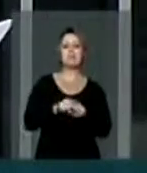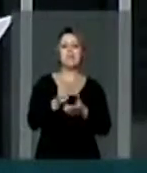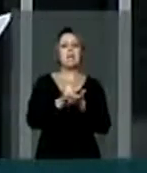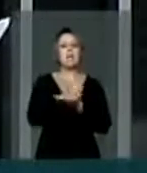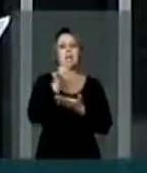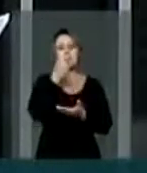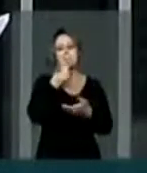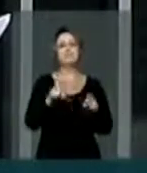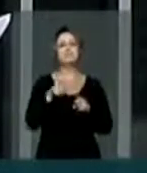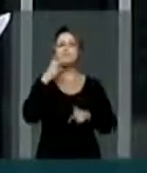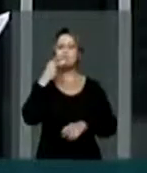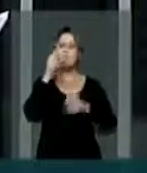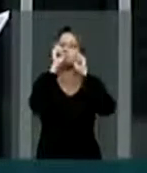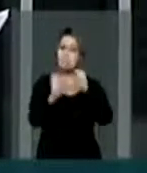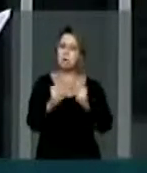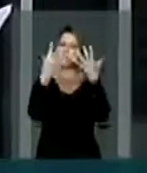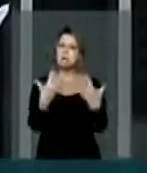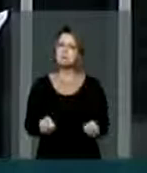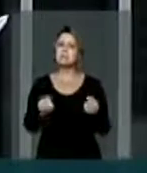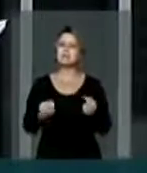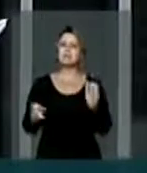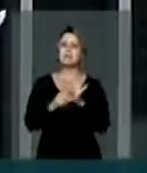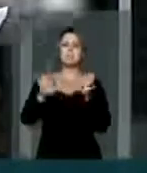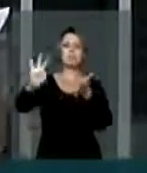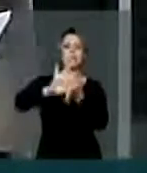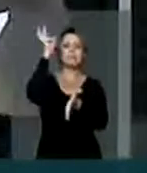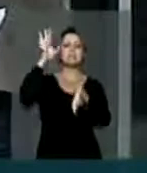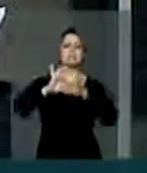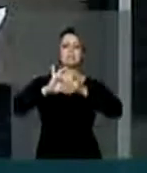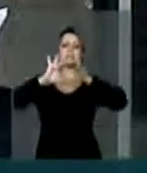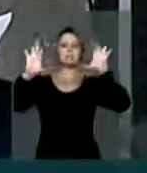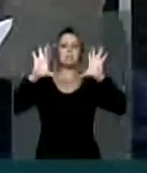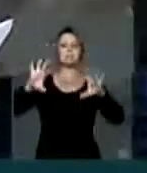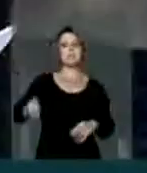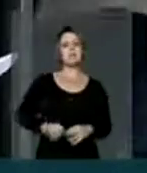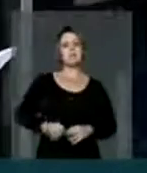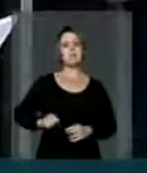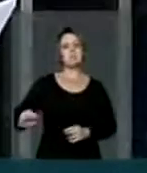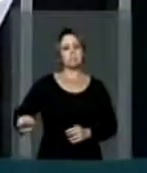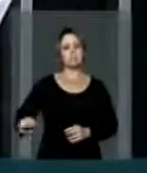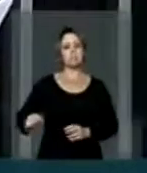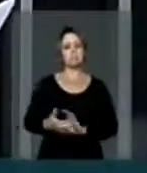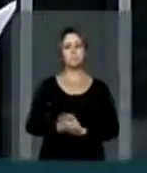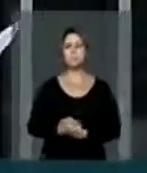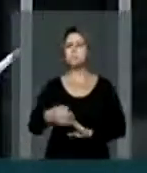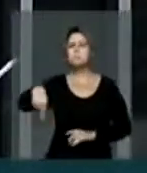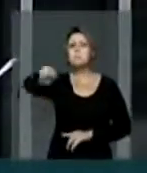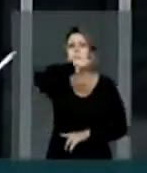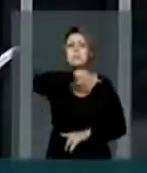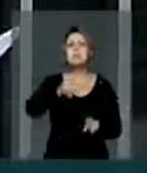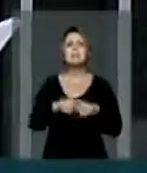até a 12ª semana da concepção autorizar o procedimento abortivo. Senhoras e senhores